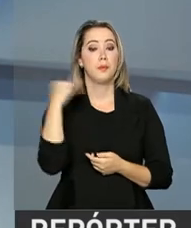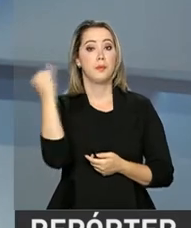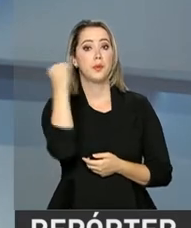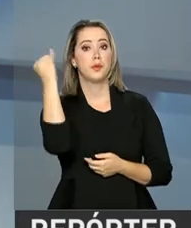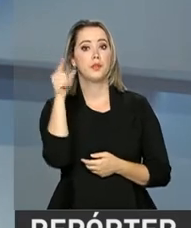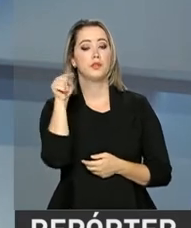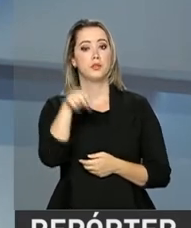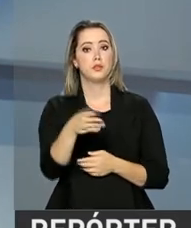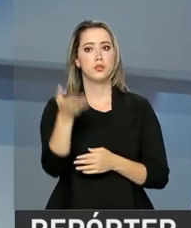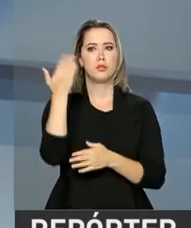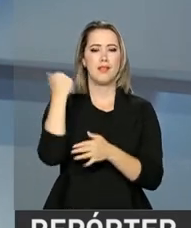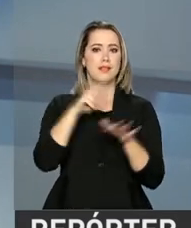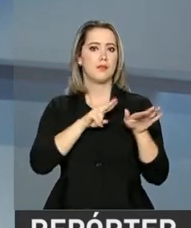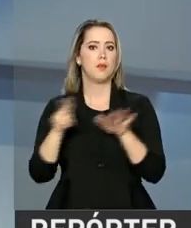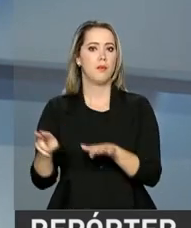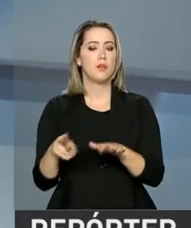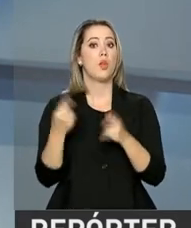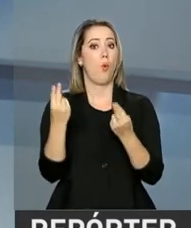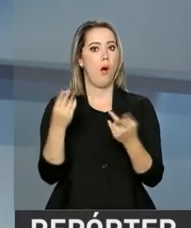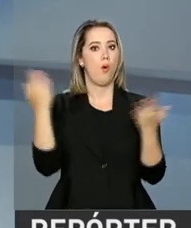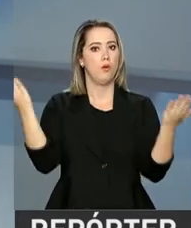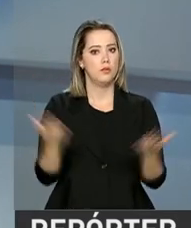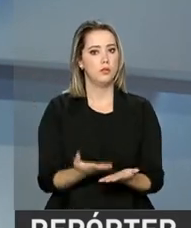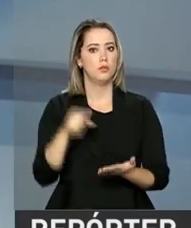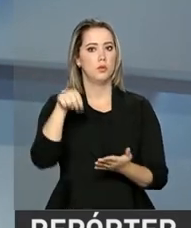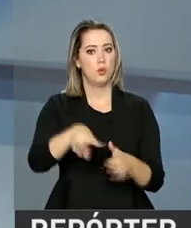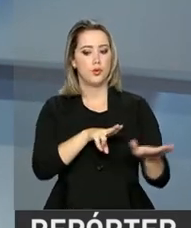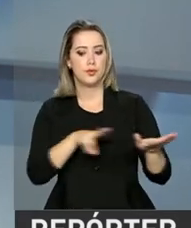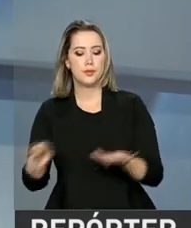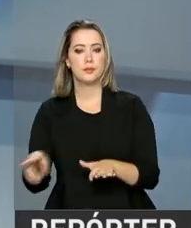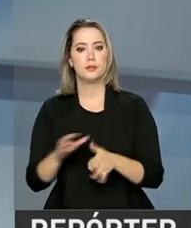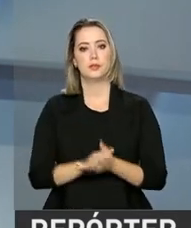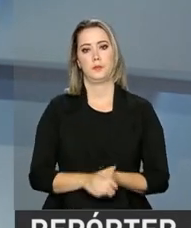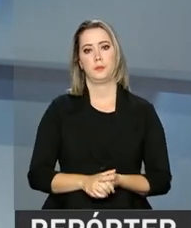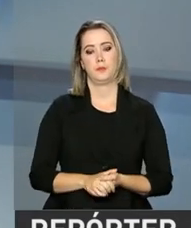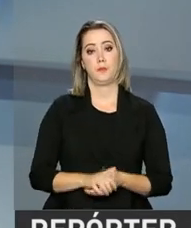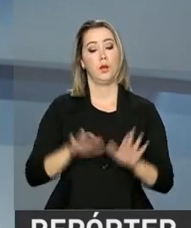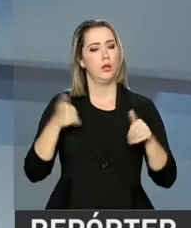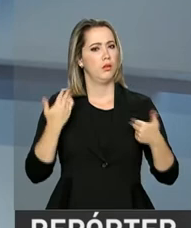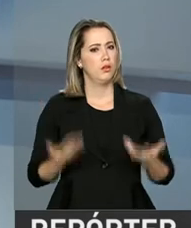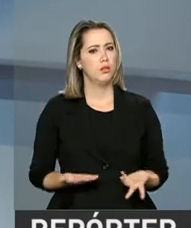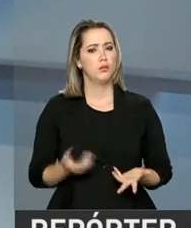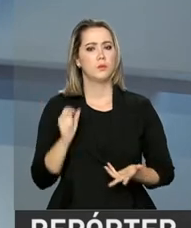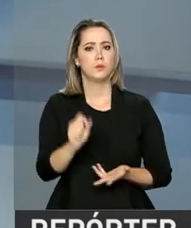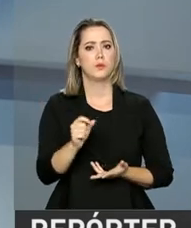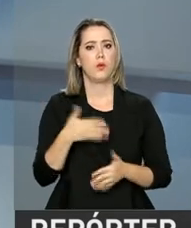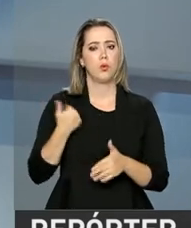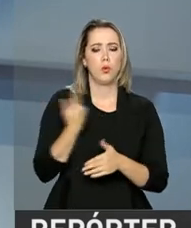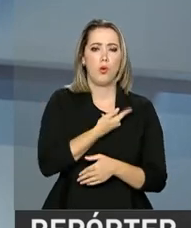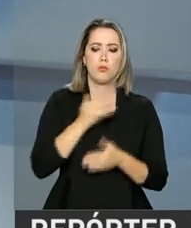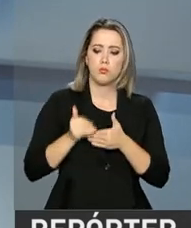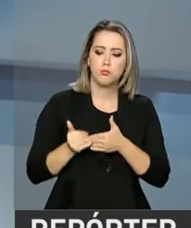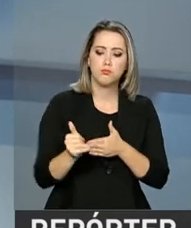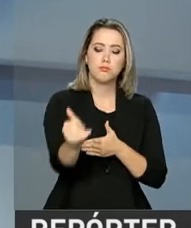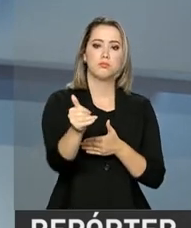na semana passada quanto são nesta semana portanto continuaremos